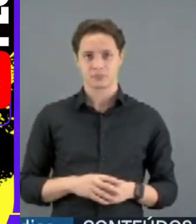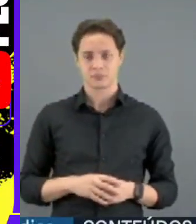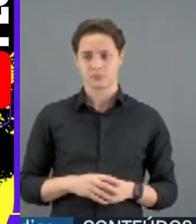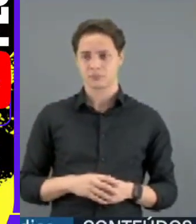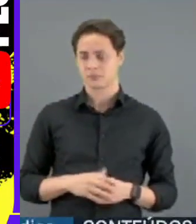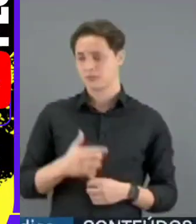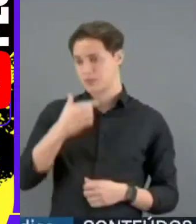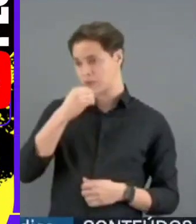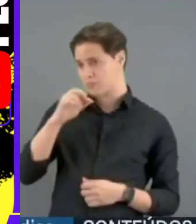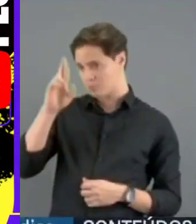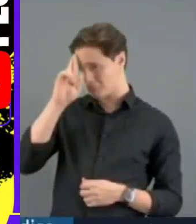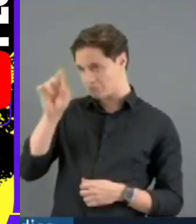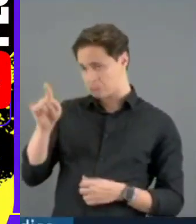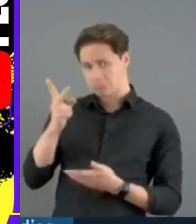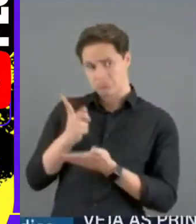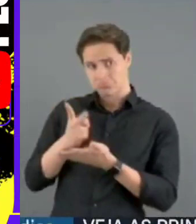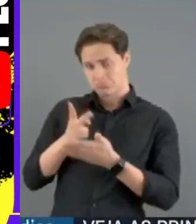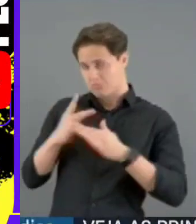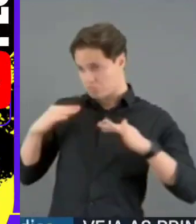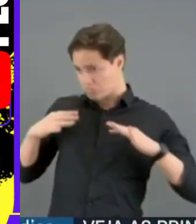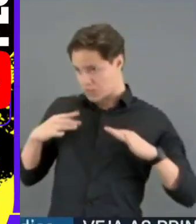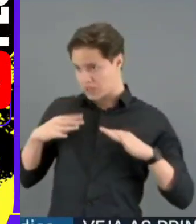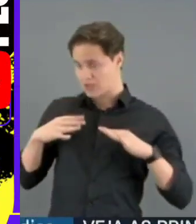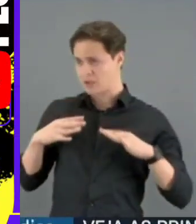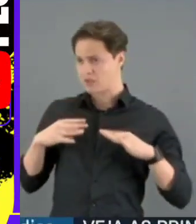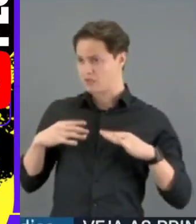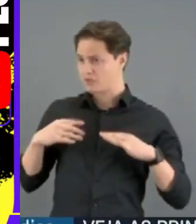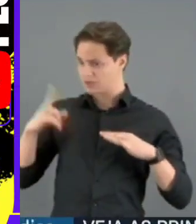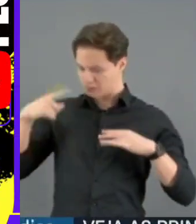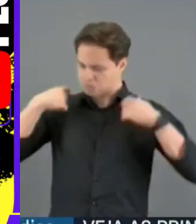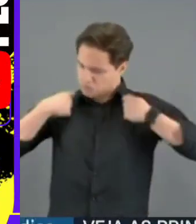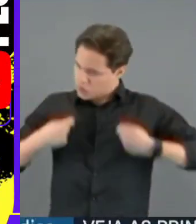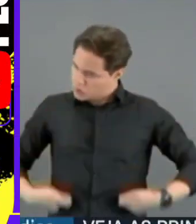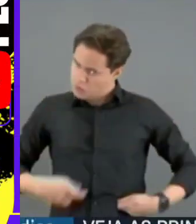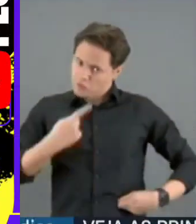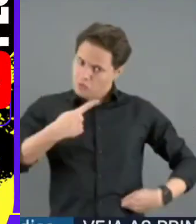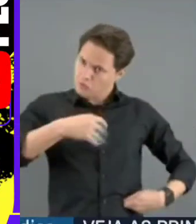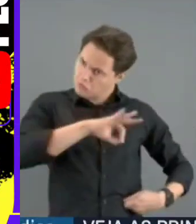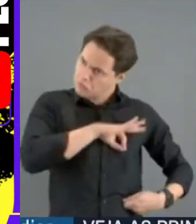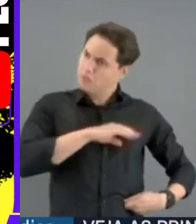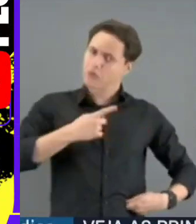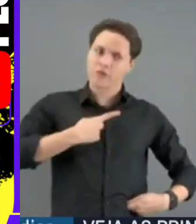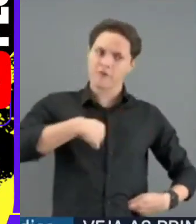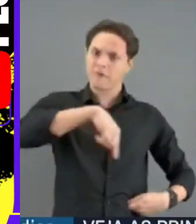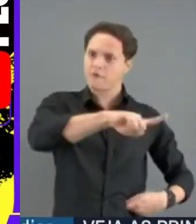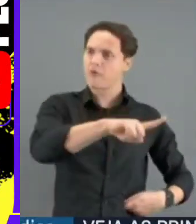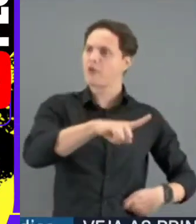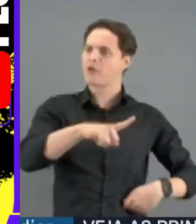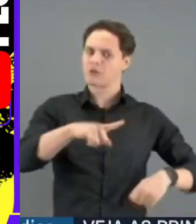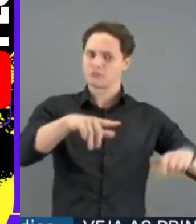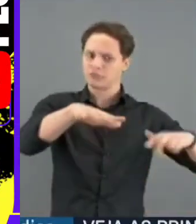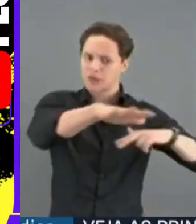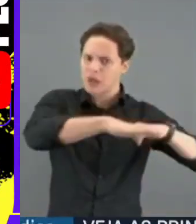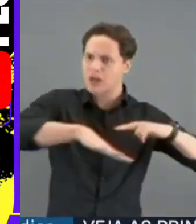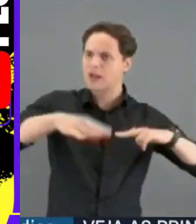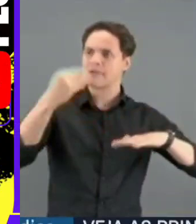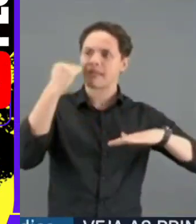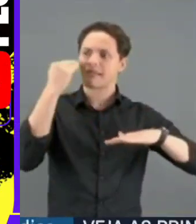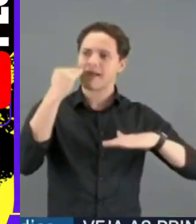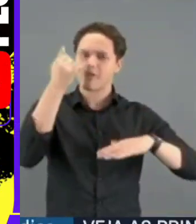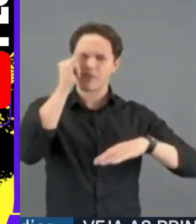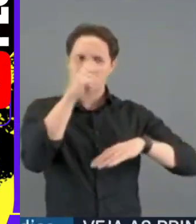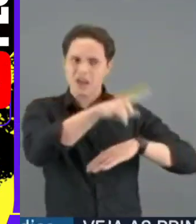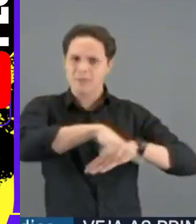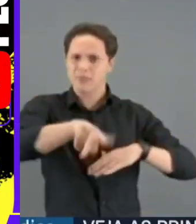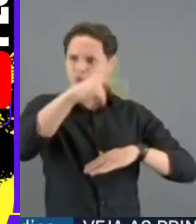mesmo de licença, o senhor vestiu a sua farda e foi à esplanada tentar evitar que